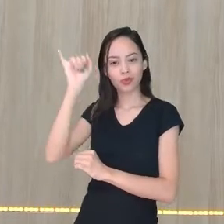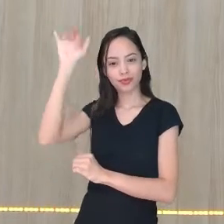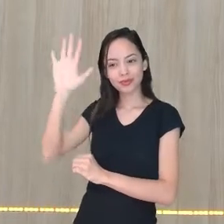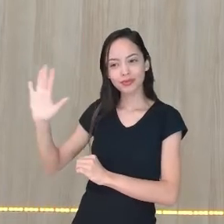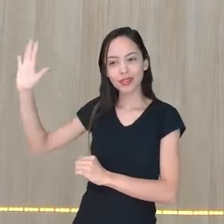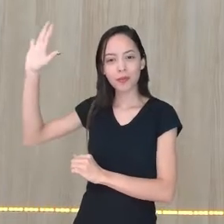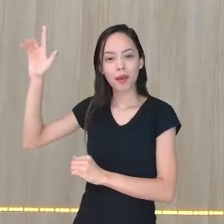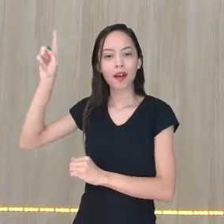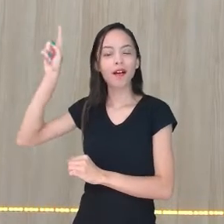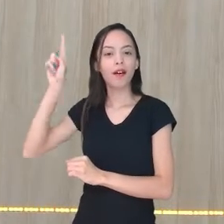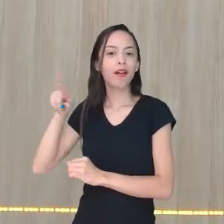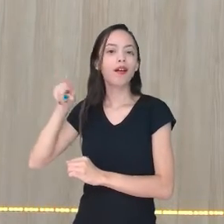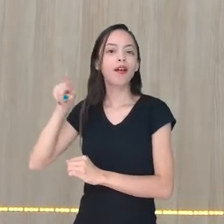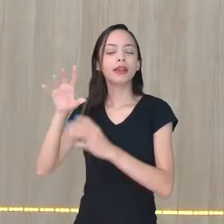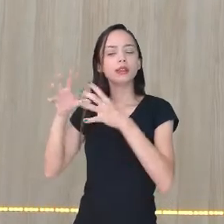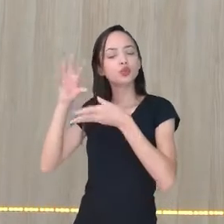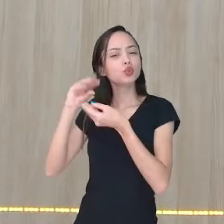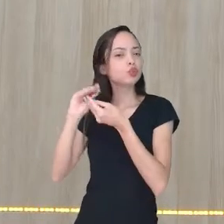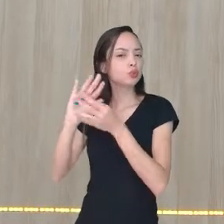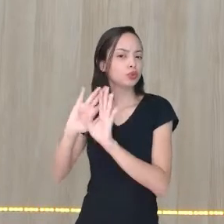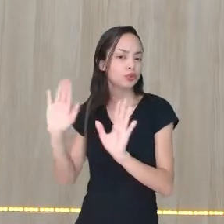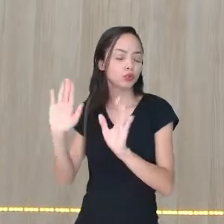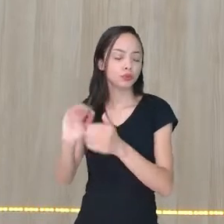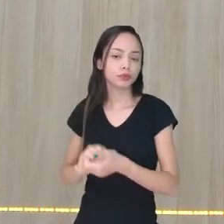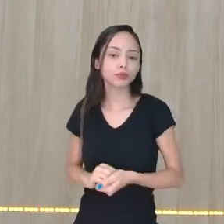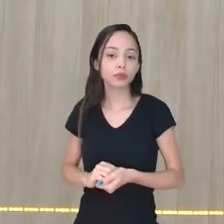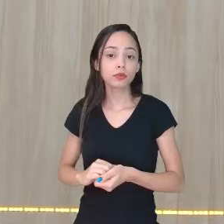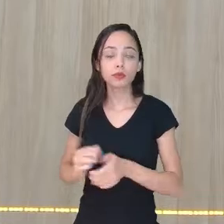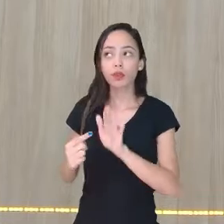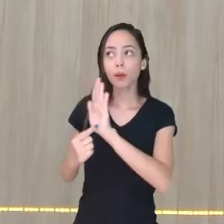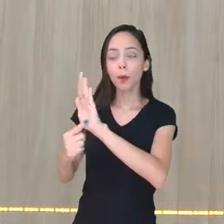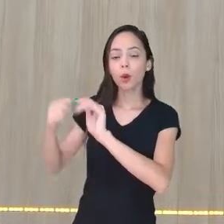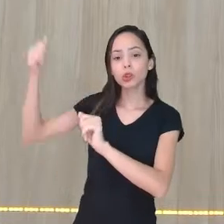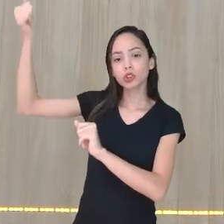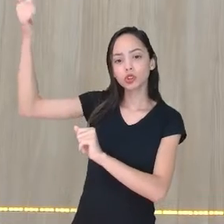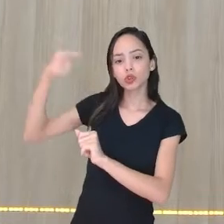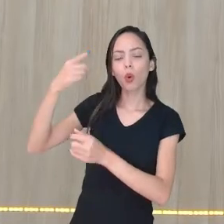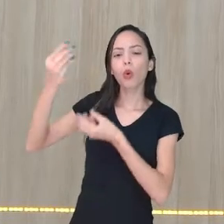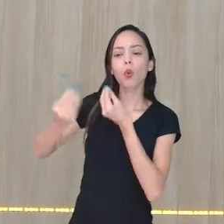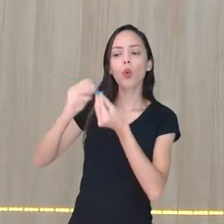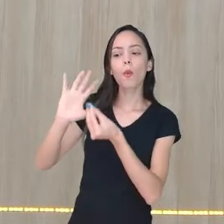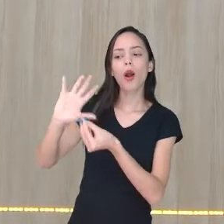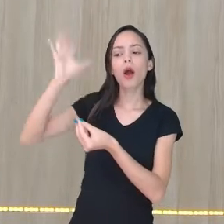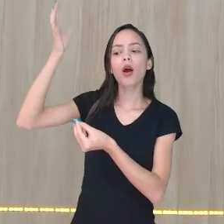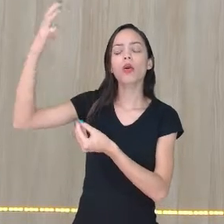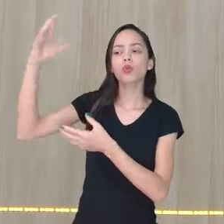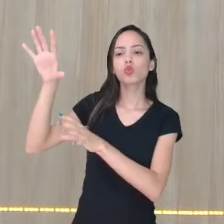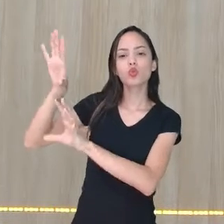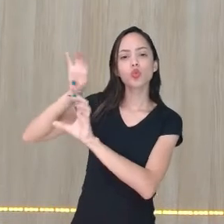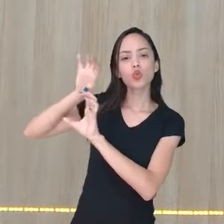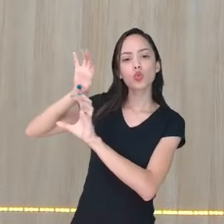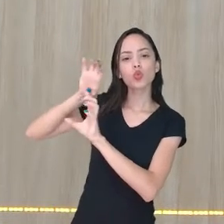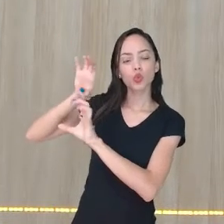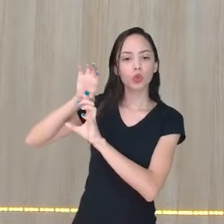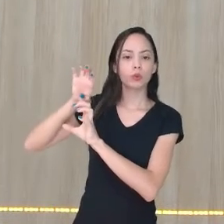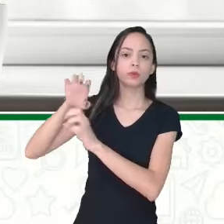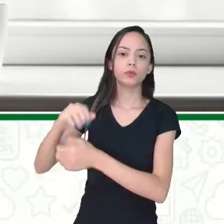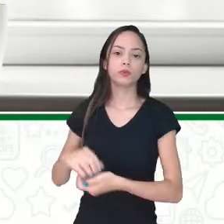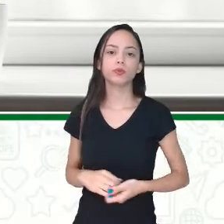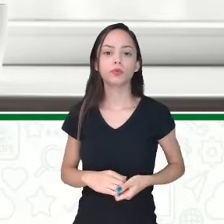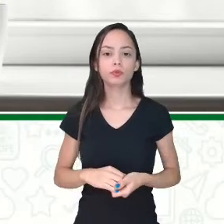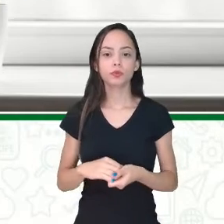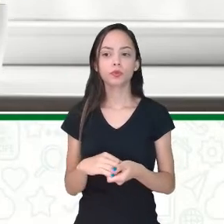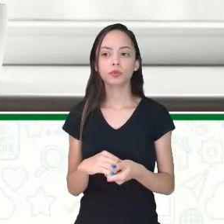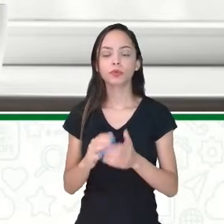aí o sol, está mostrando de como se dá essa fotossíntese. E amplie aí, por favor,